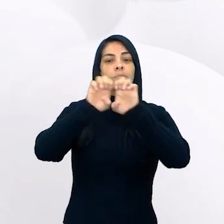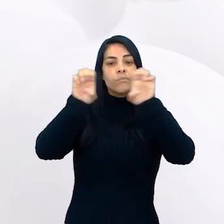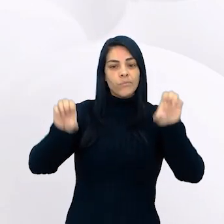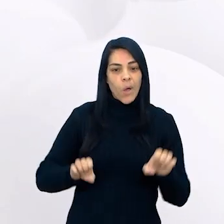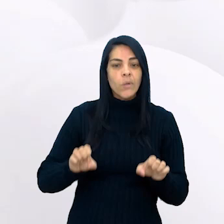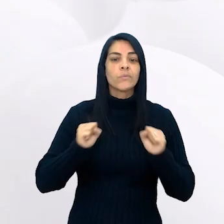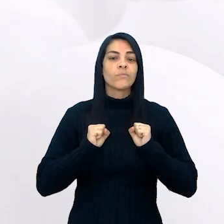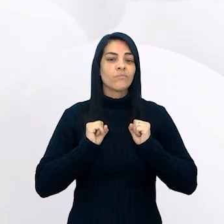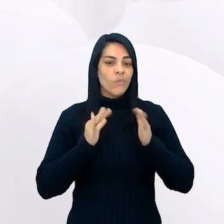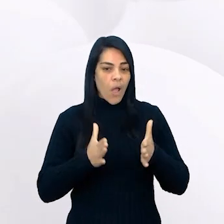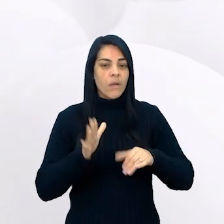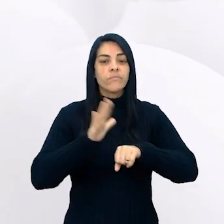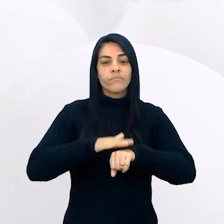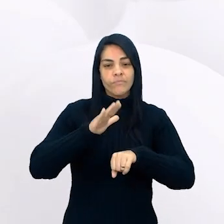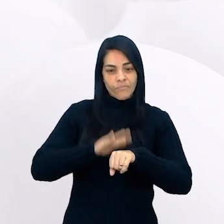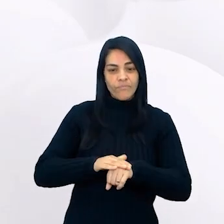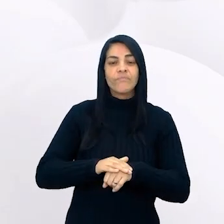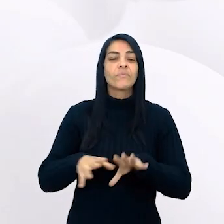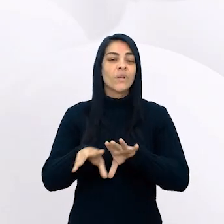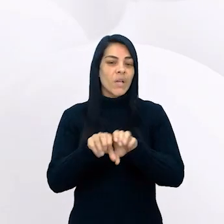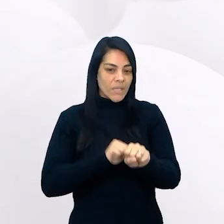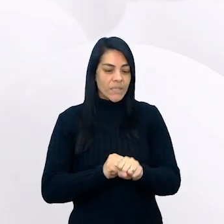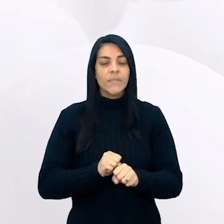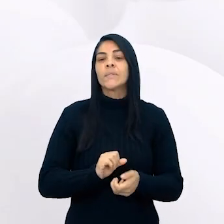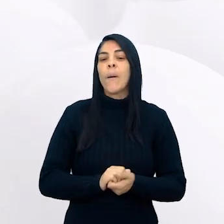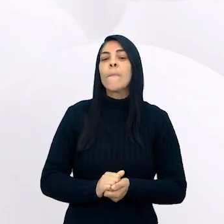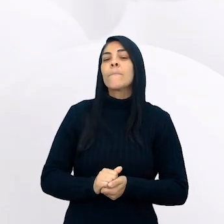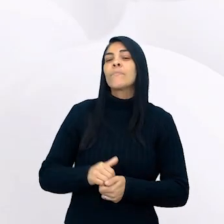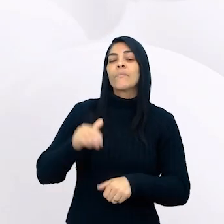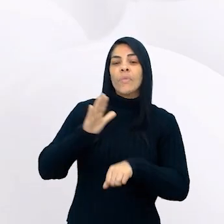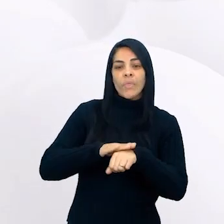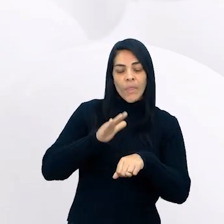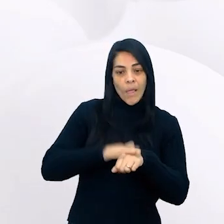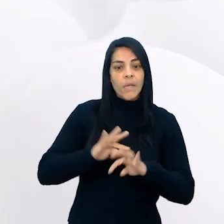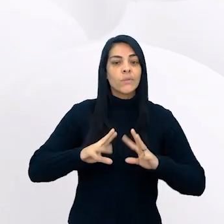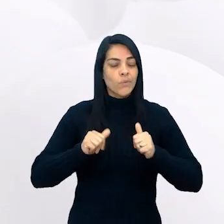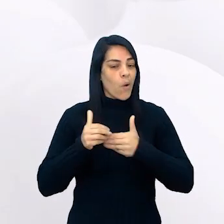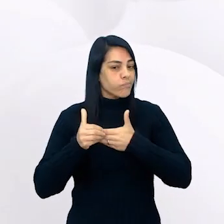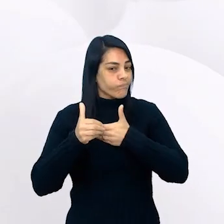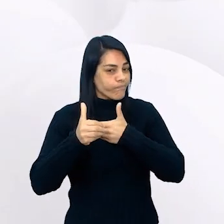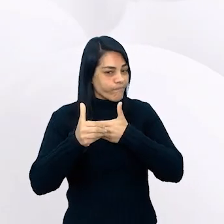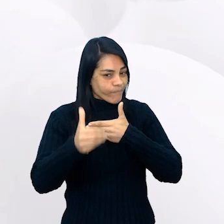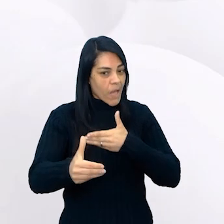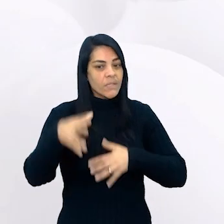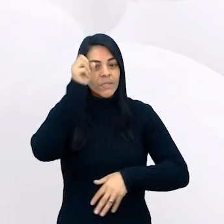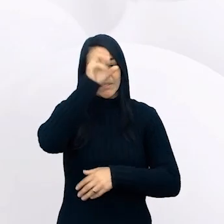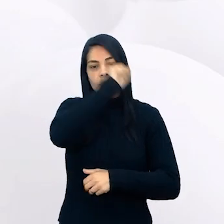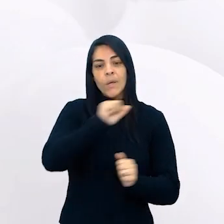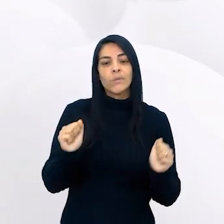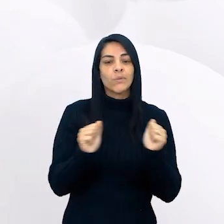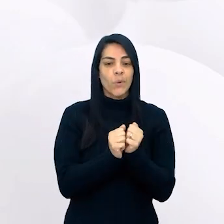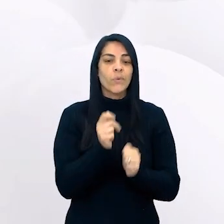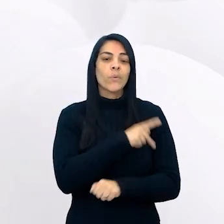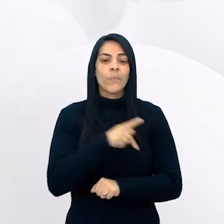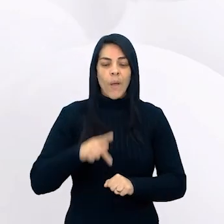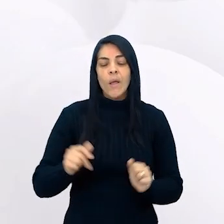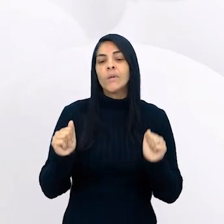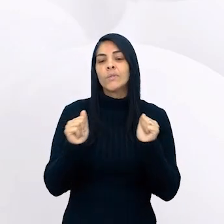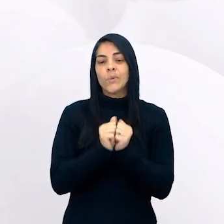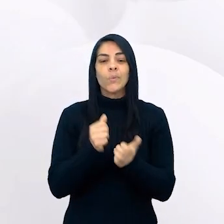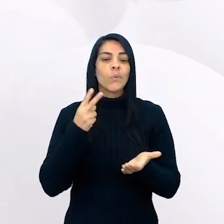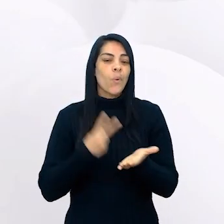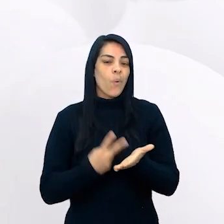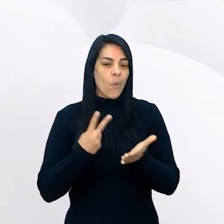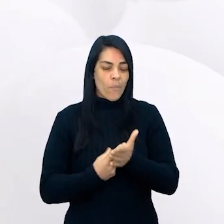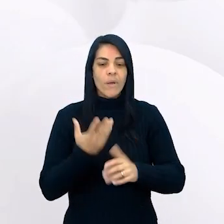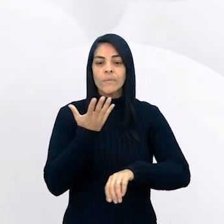formativas de atualização, no qual o processo de aprendizagem ocorre junto aos pares, que atuam no mesmo componente